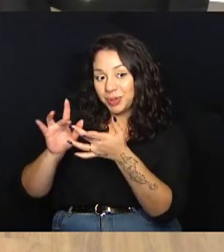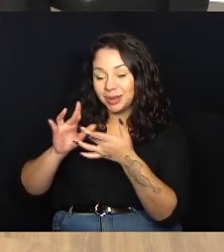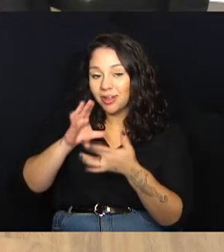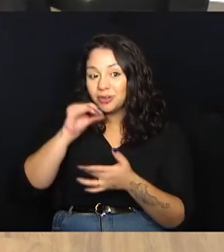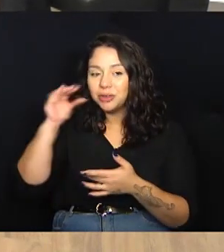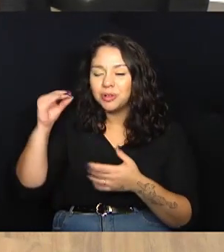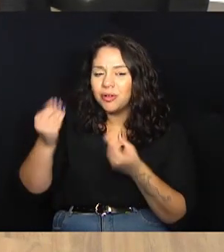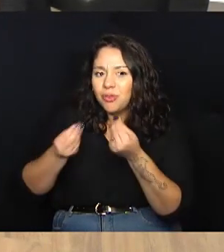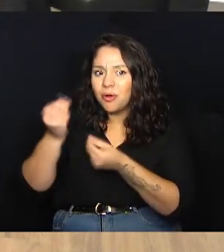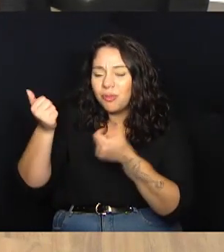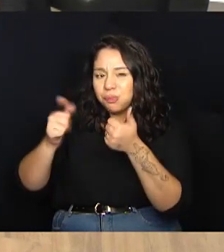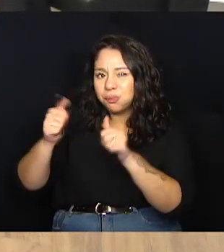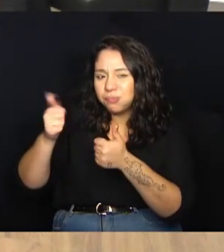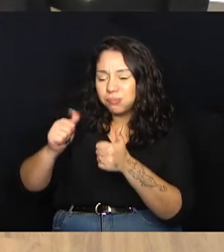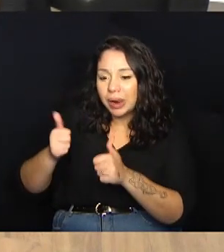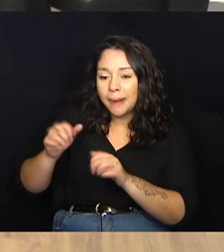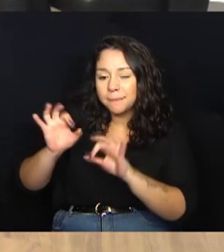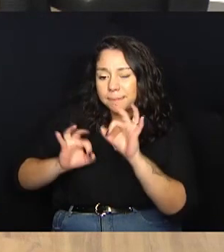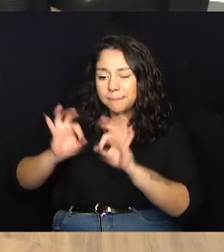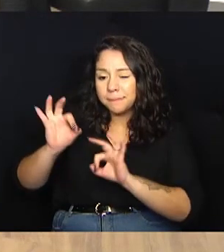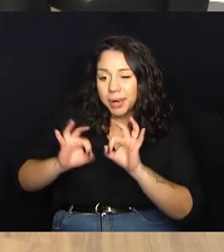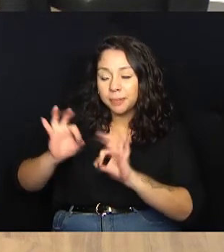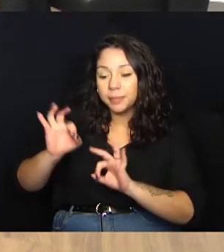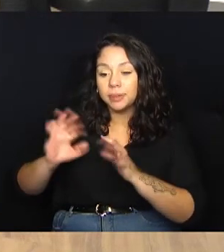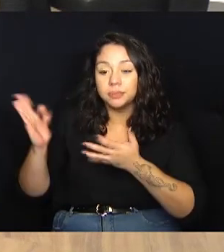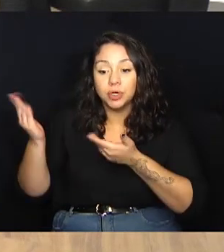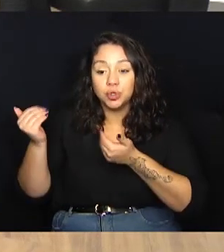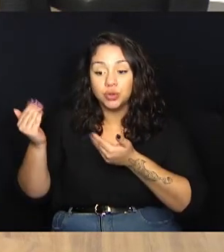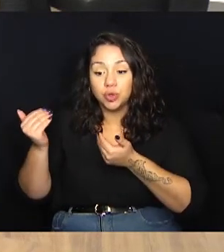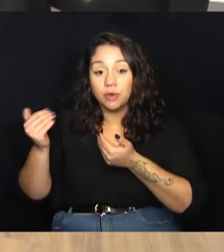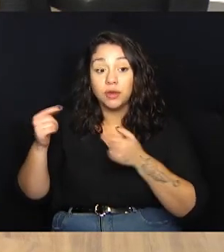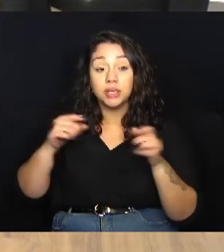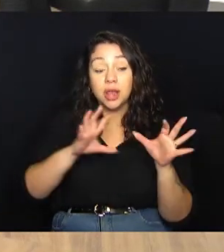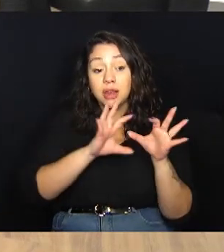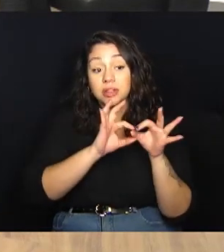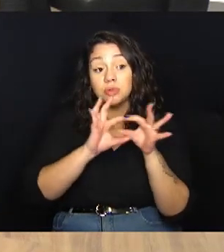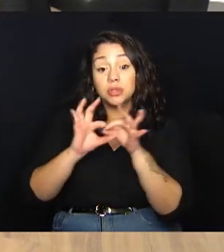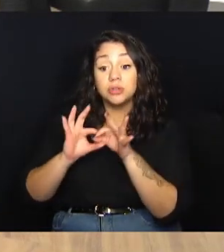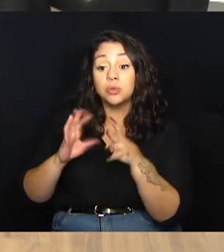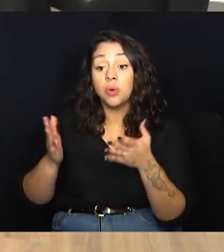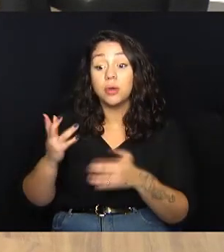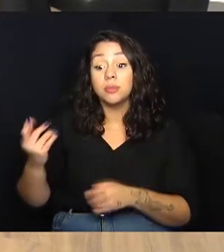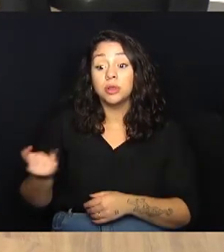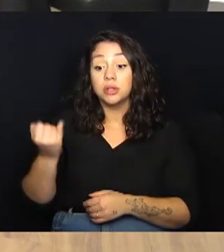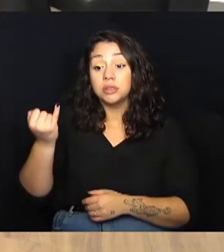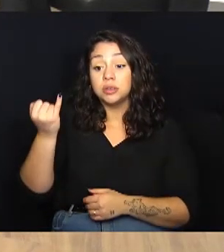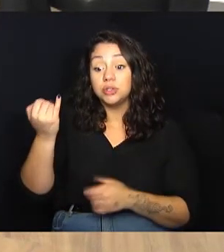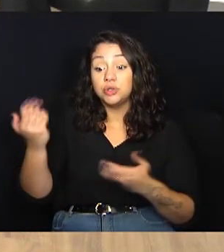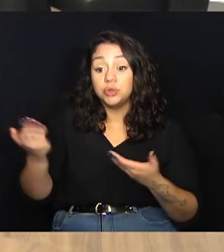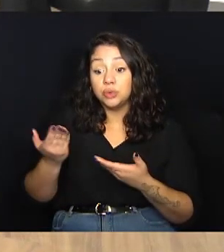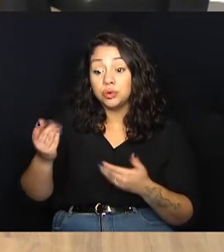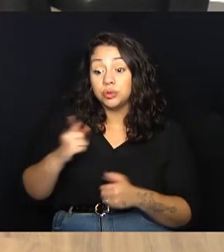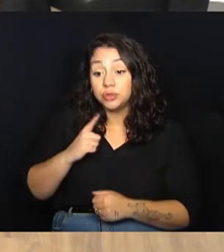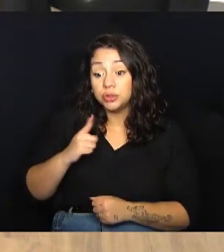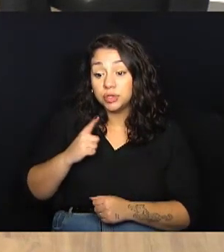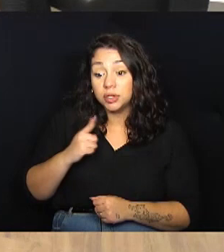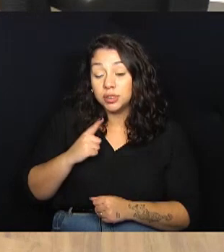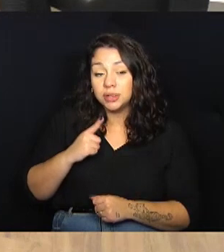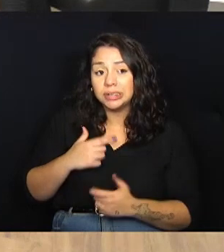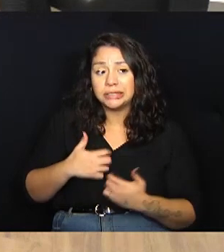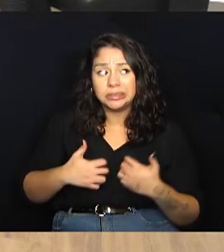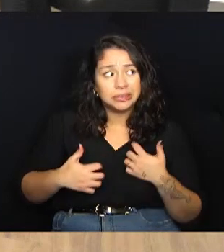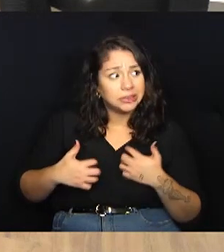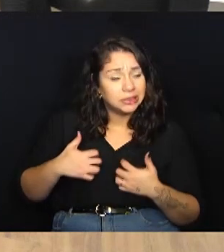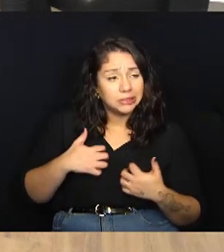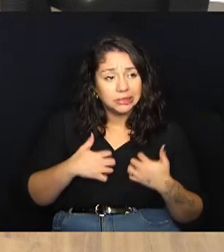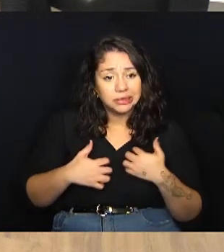essa questão de preparar esse jovem? E aí, nesse contexto, qual a importância hoje de tantas angústias que